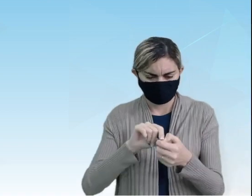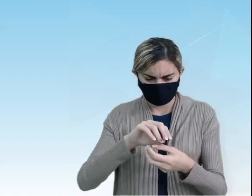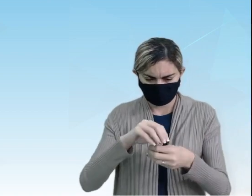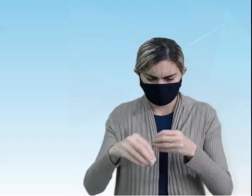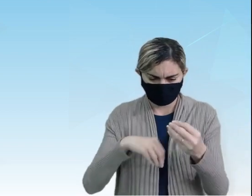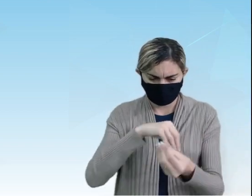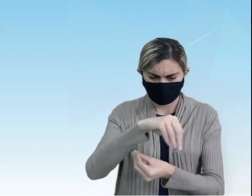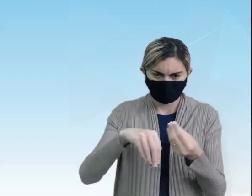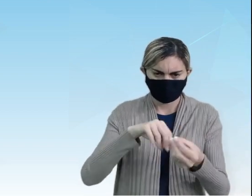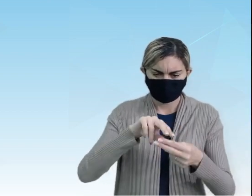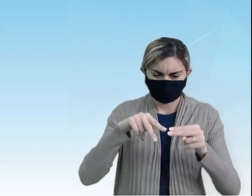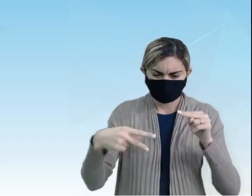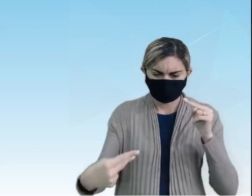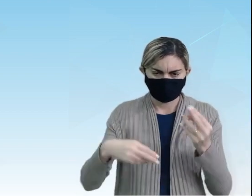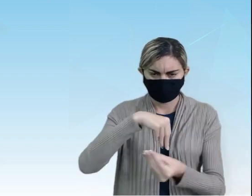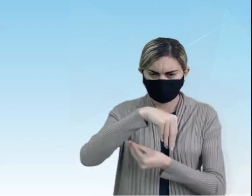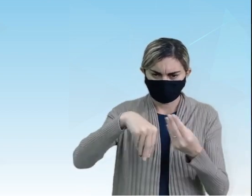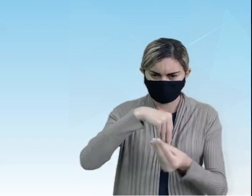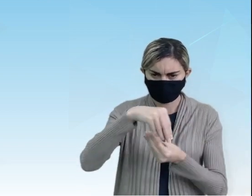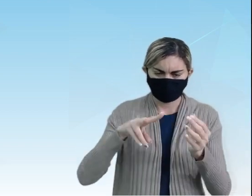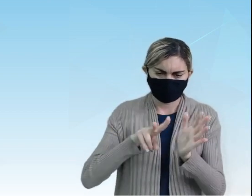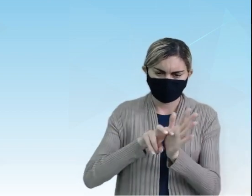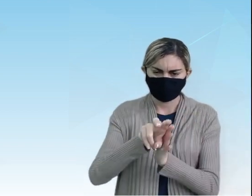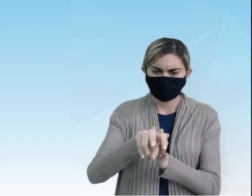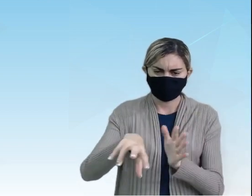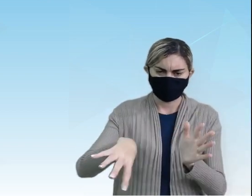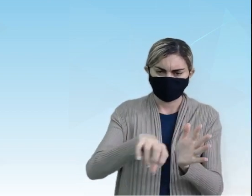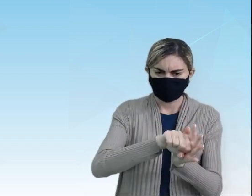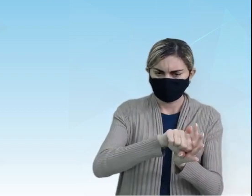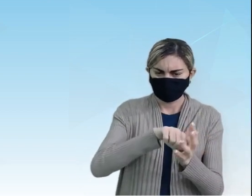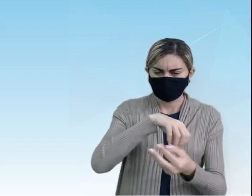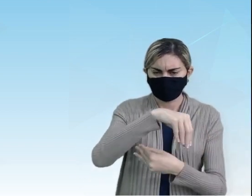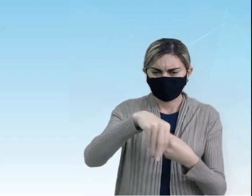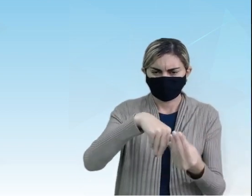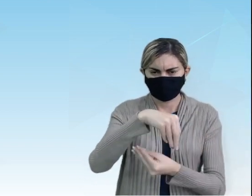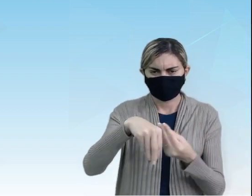seu material genético viral e proteínas